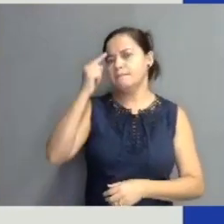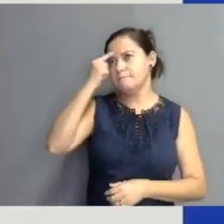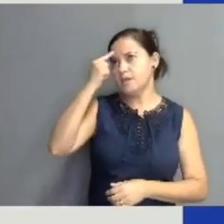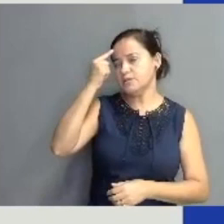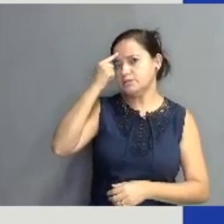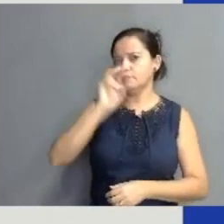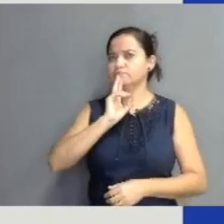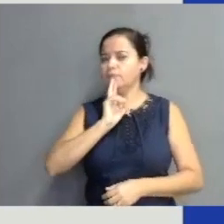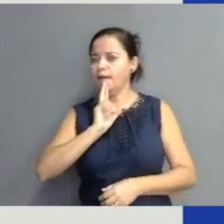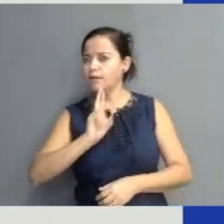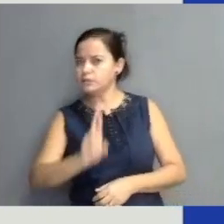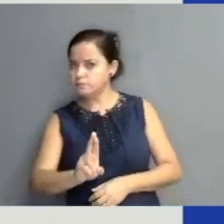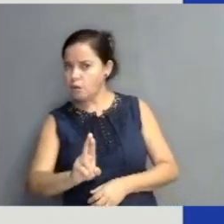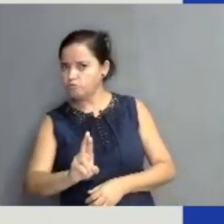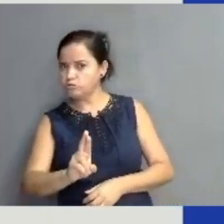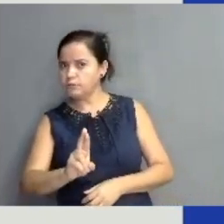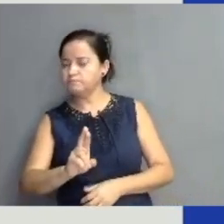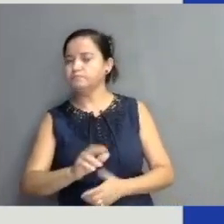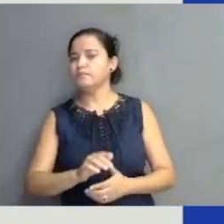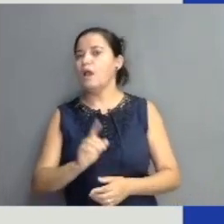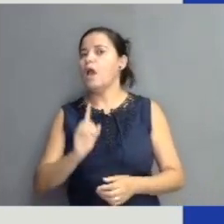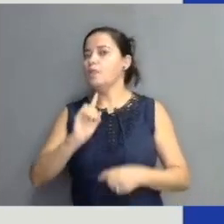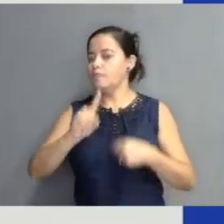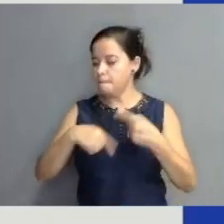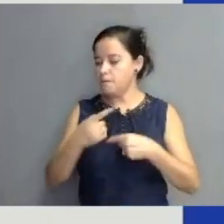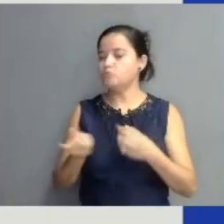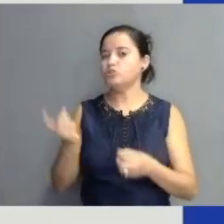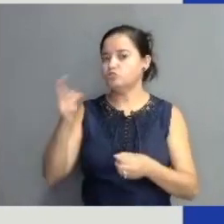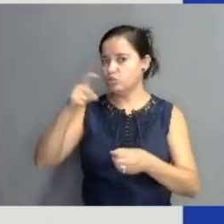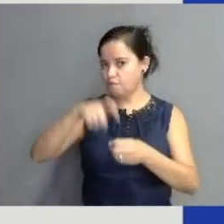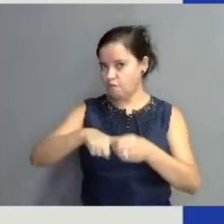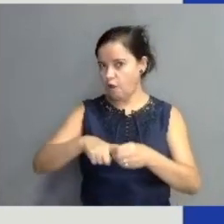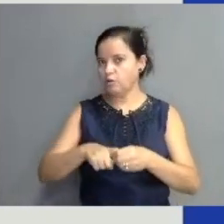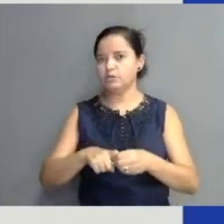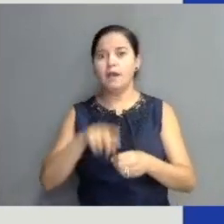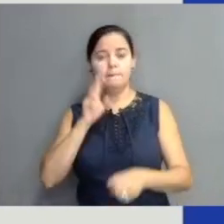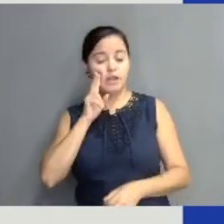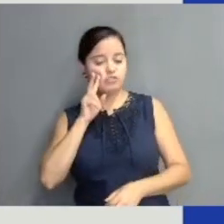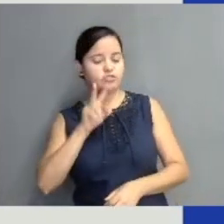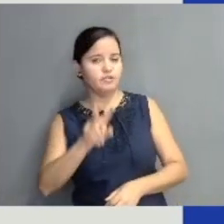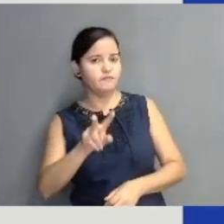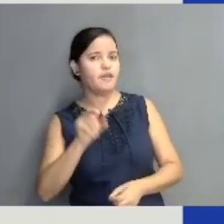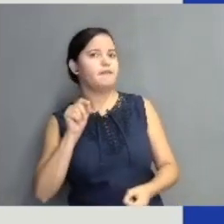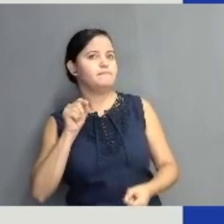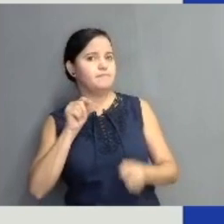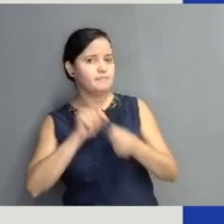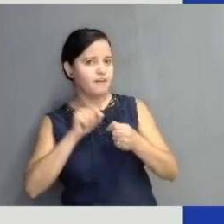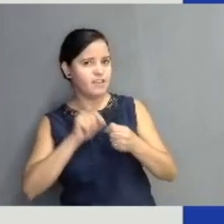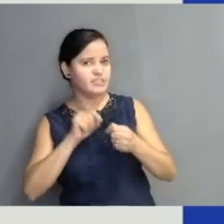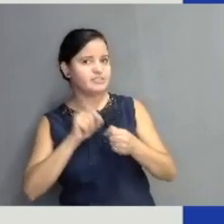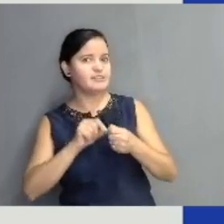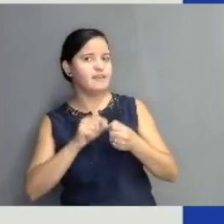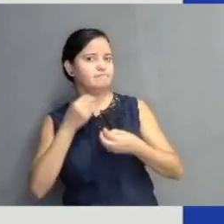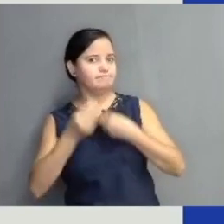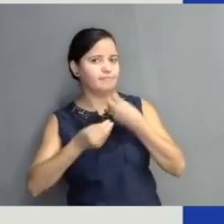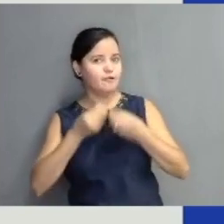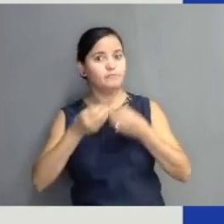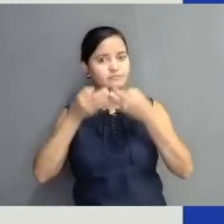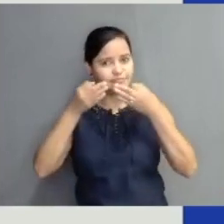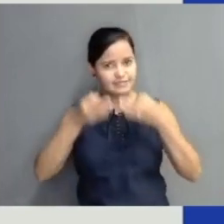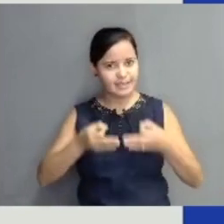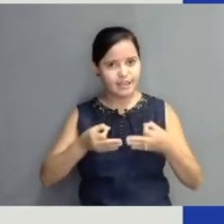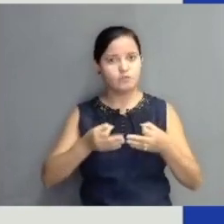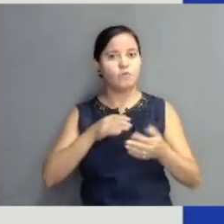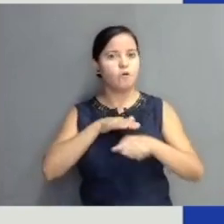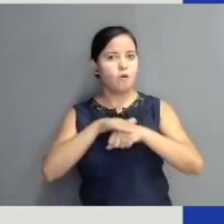tá ok? E com isso, daqui a pouquinho a gente volta para a gente retornar e fazer essa correção e conversar e